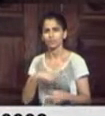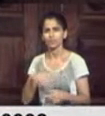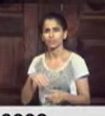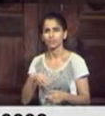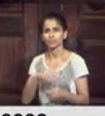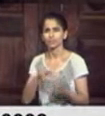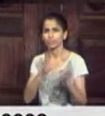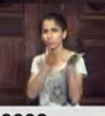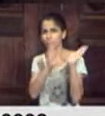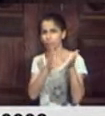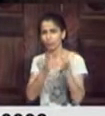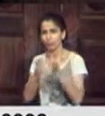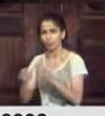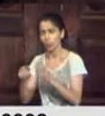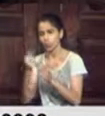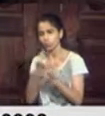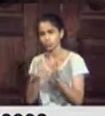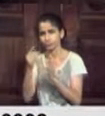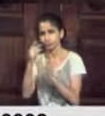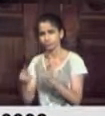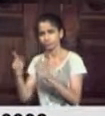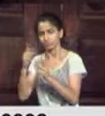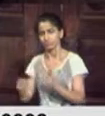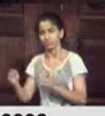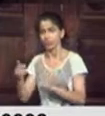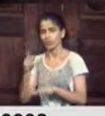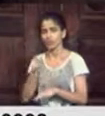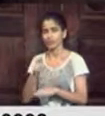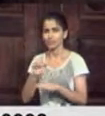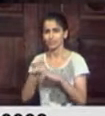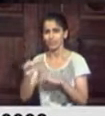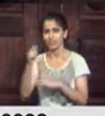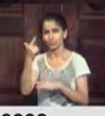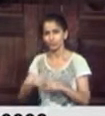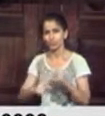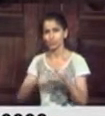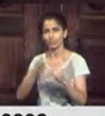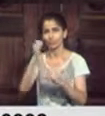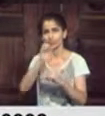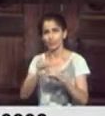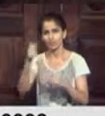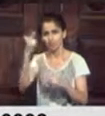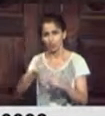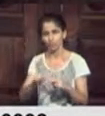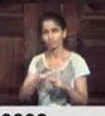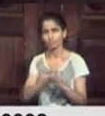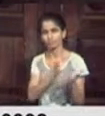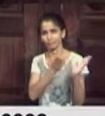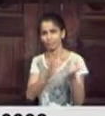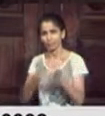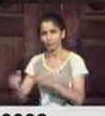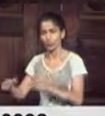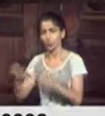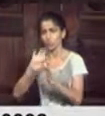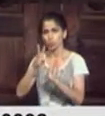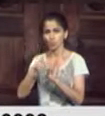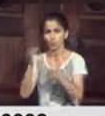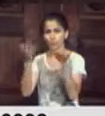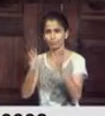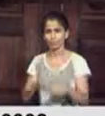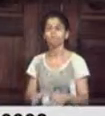vez punido e continuamente punido. Não interessa ao Brasil que comece pelo Rio de Janeiro uma debacle a nível